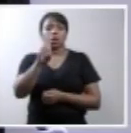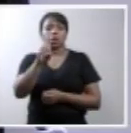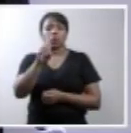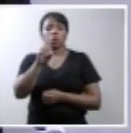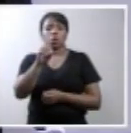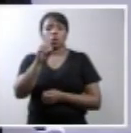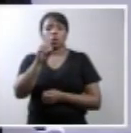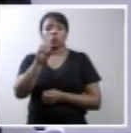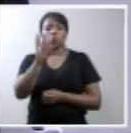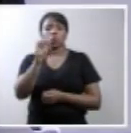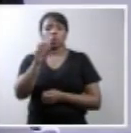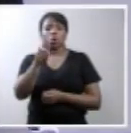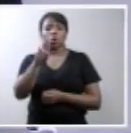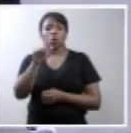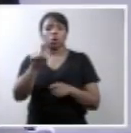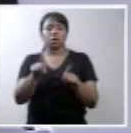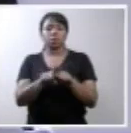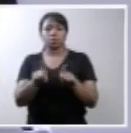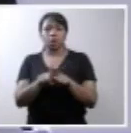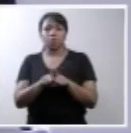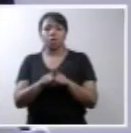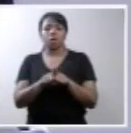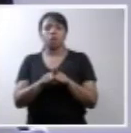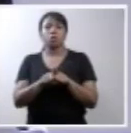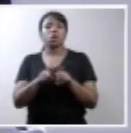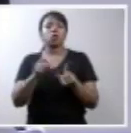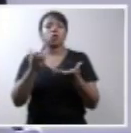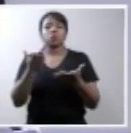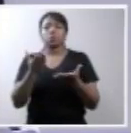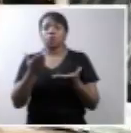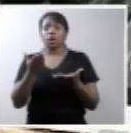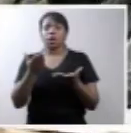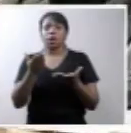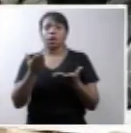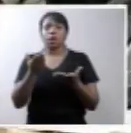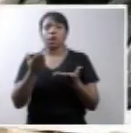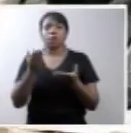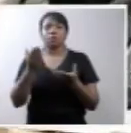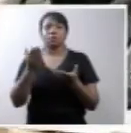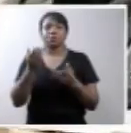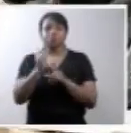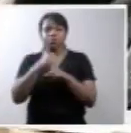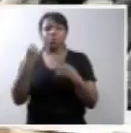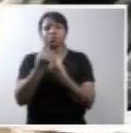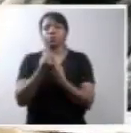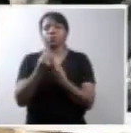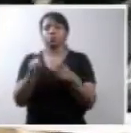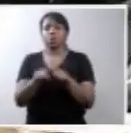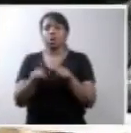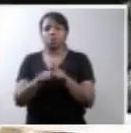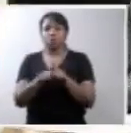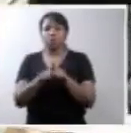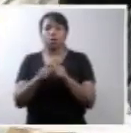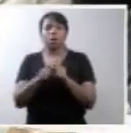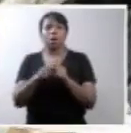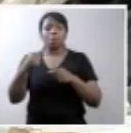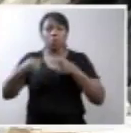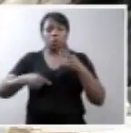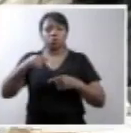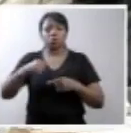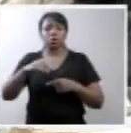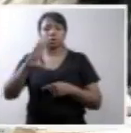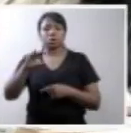Jaqueline Pitangui socióloga e cientista política e tem